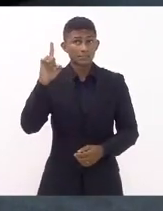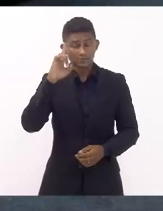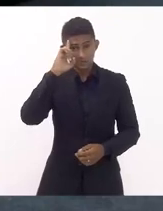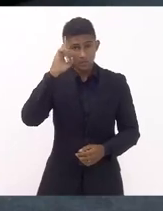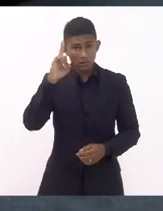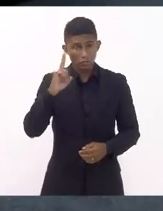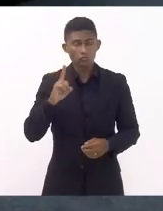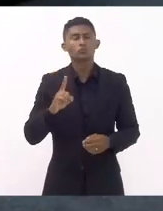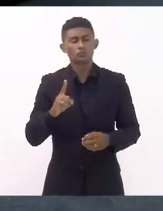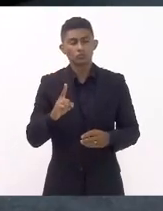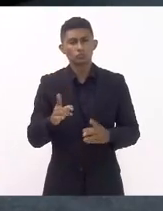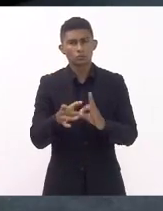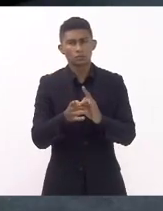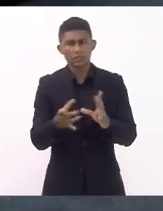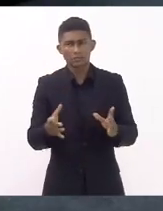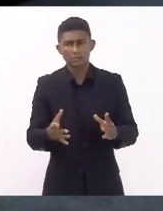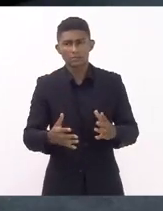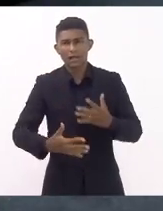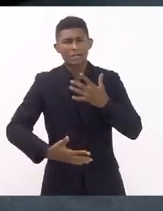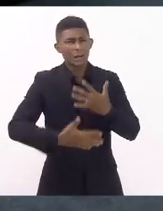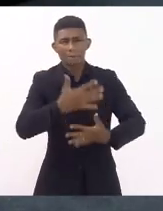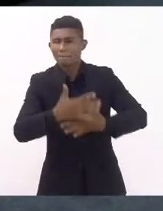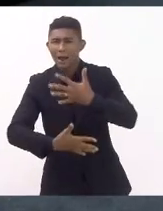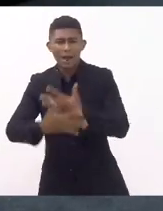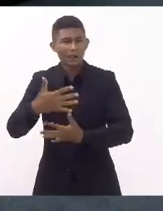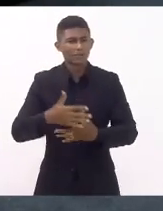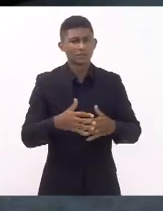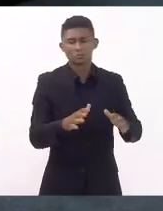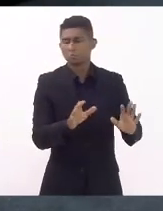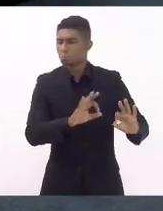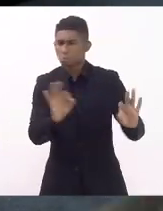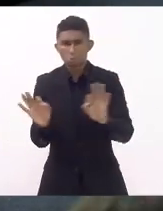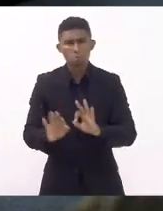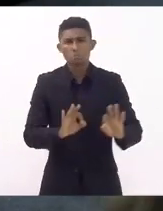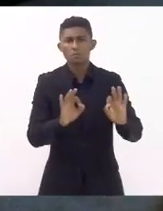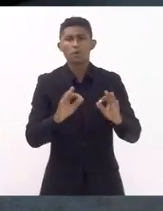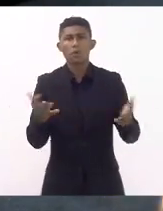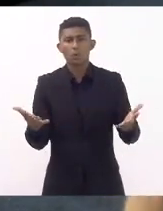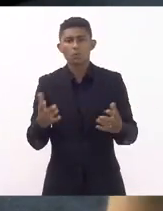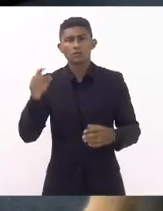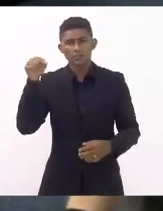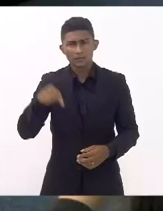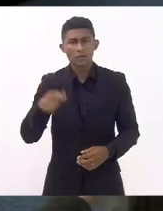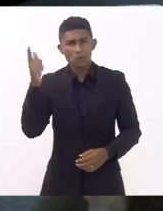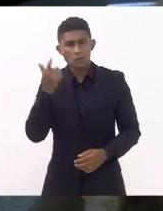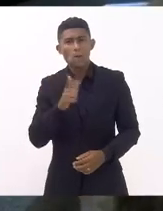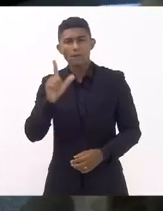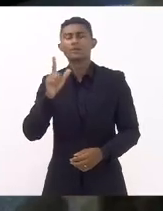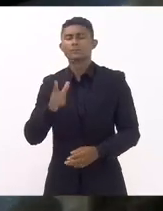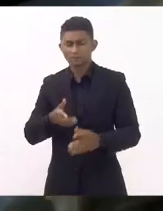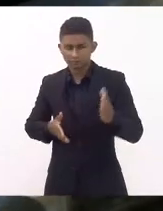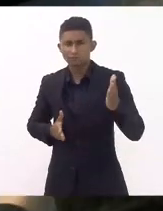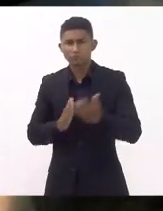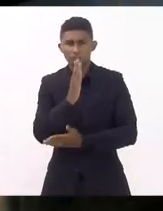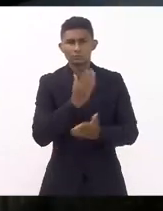ninguém atrapalhe, que nenhuma força política atrapalhe, a gente vai sair daqui hoje aprovado, sem emenda e partindo